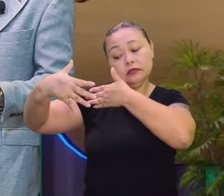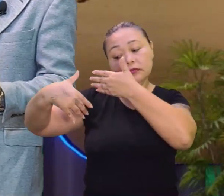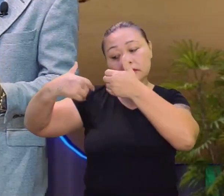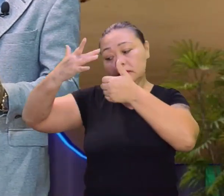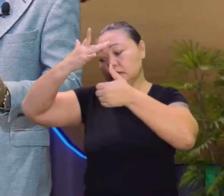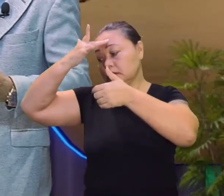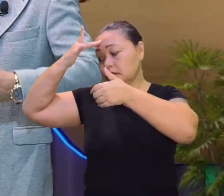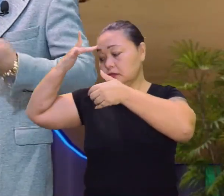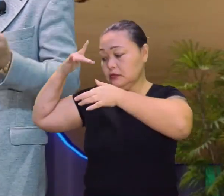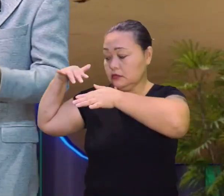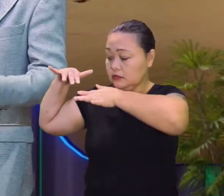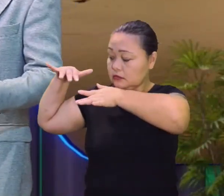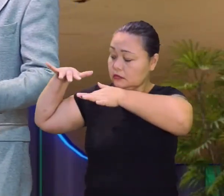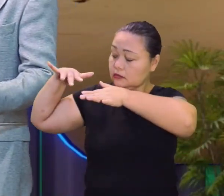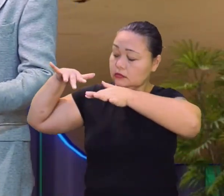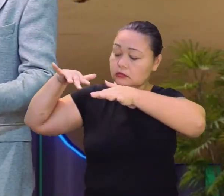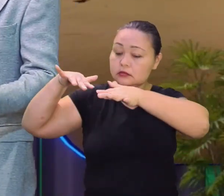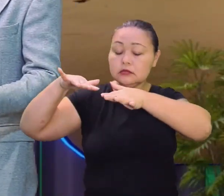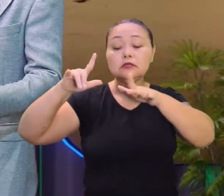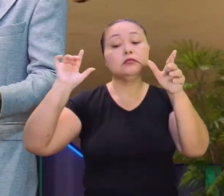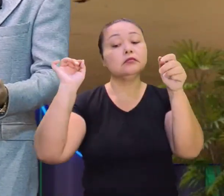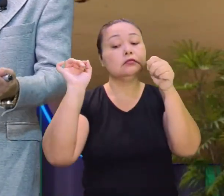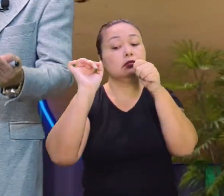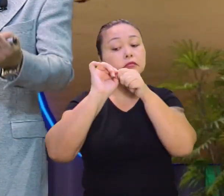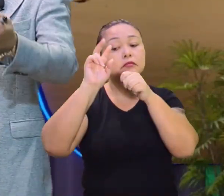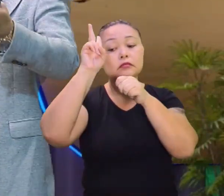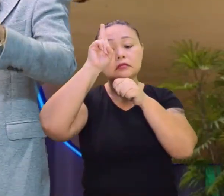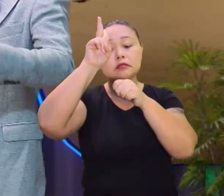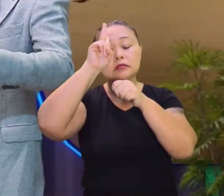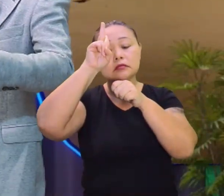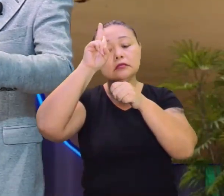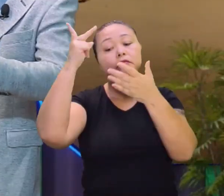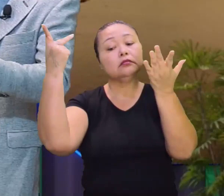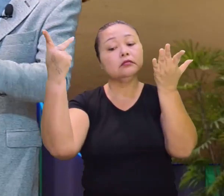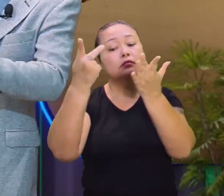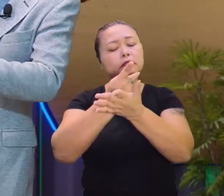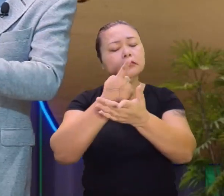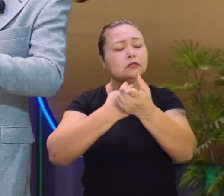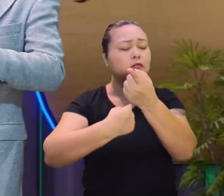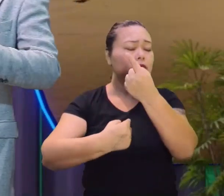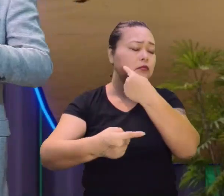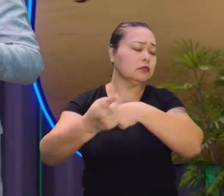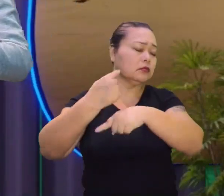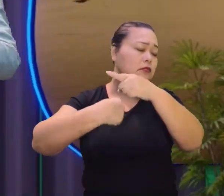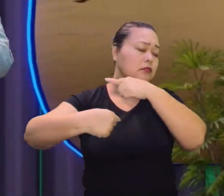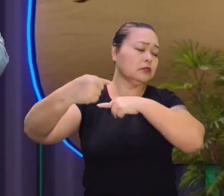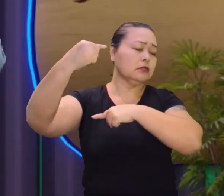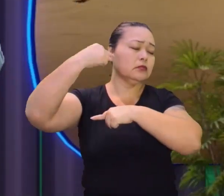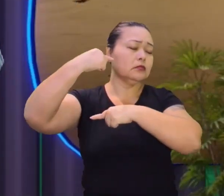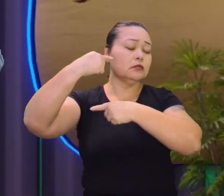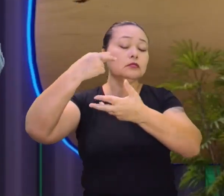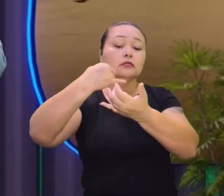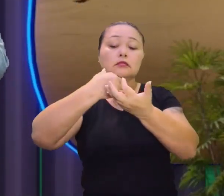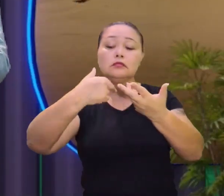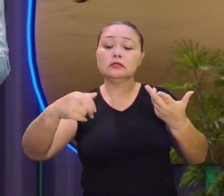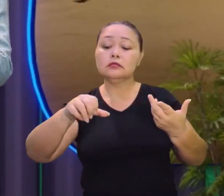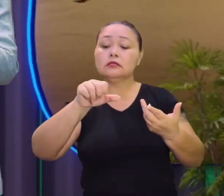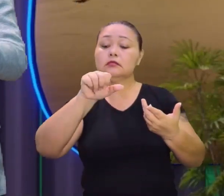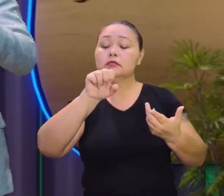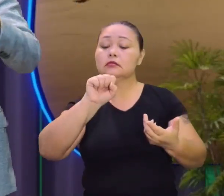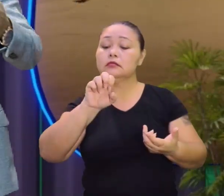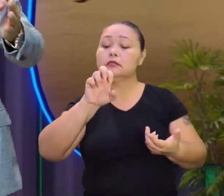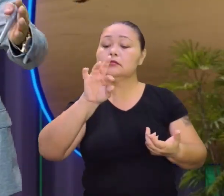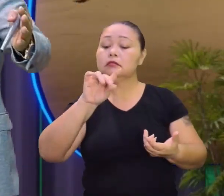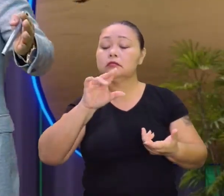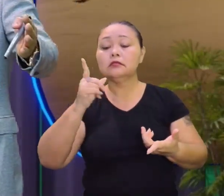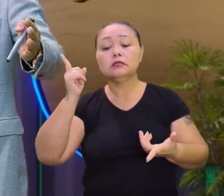ocupação que faz essa história acontecer, que remonta lá nas drogas do sertão, quando